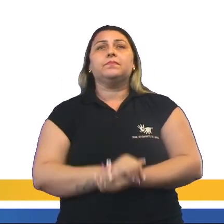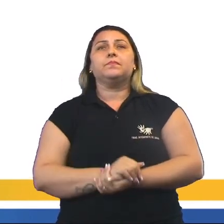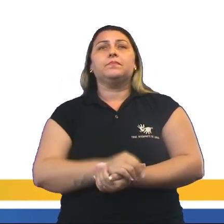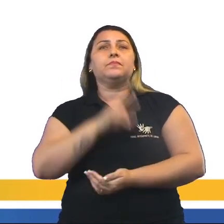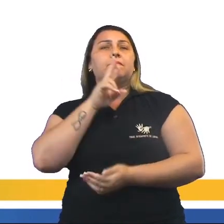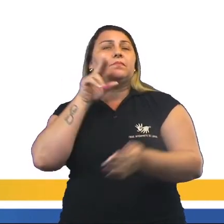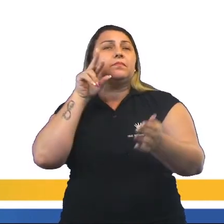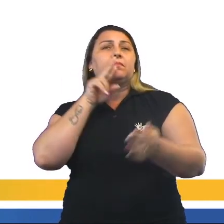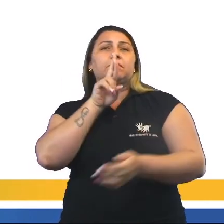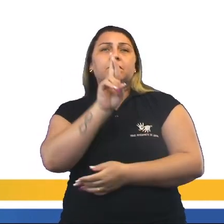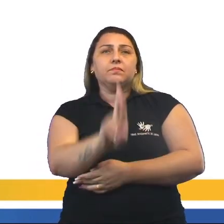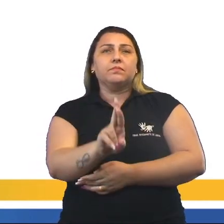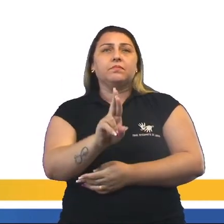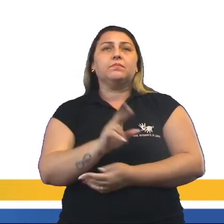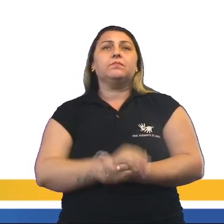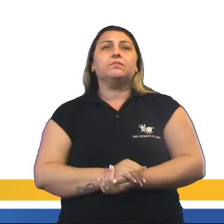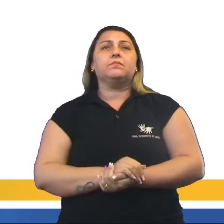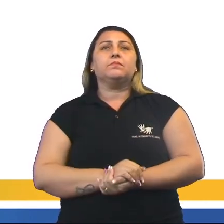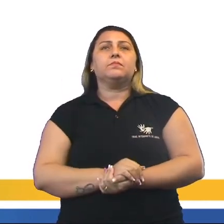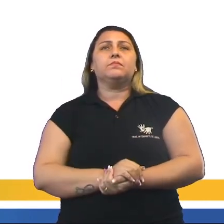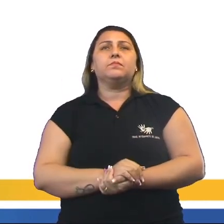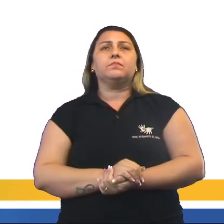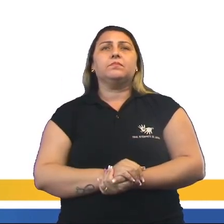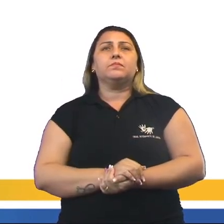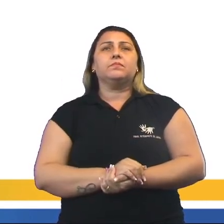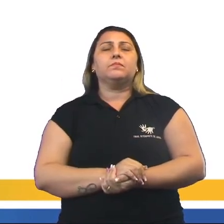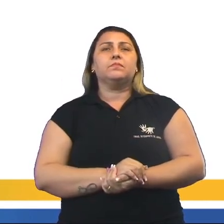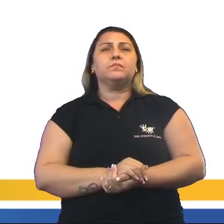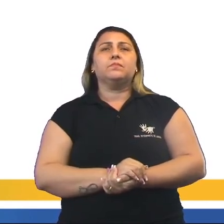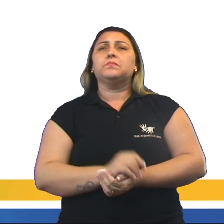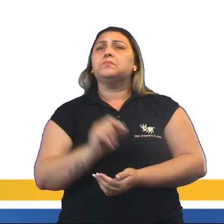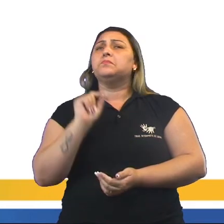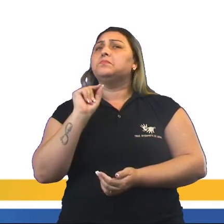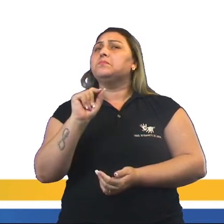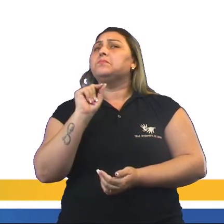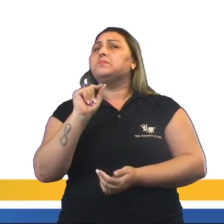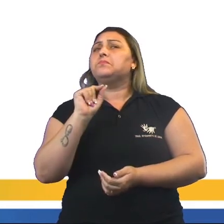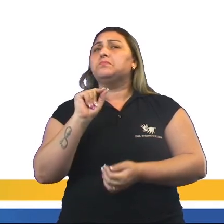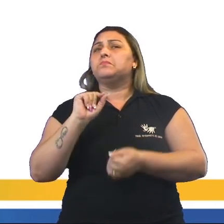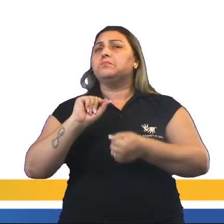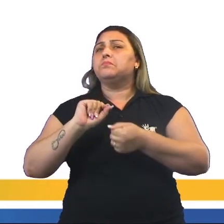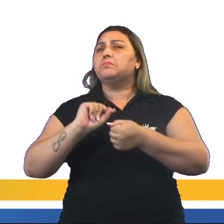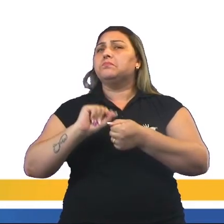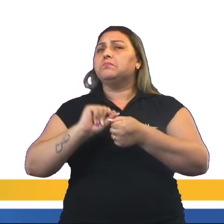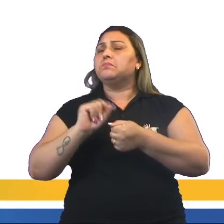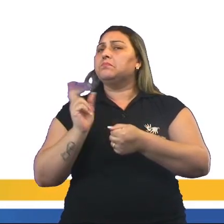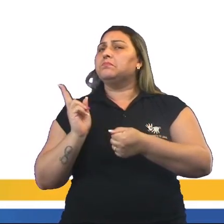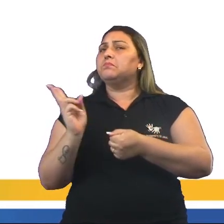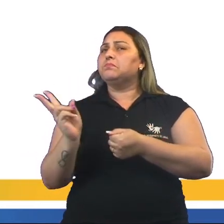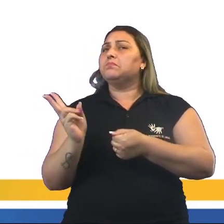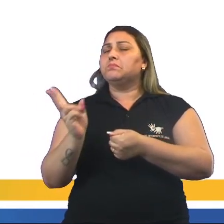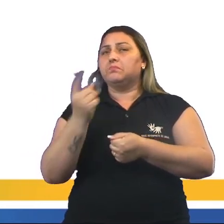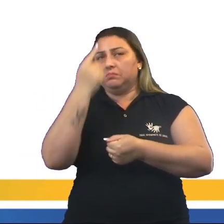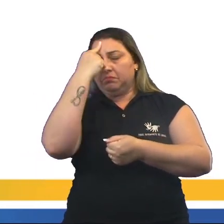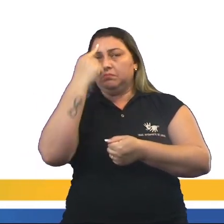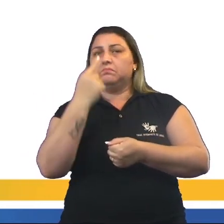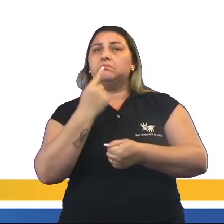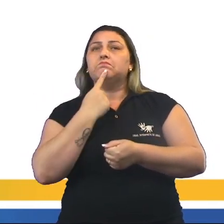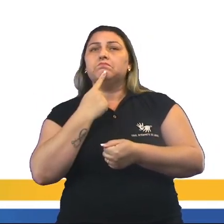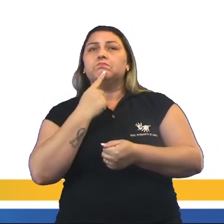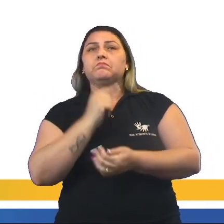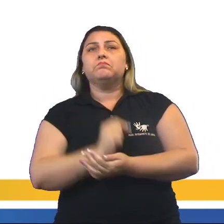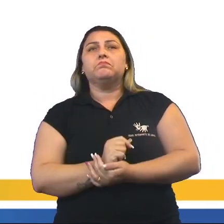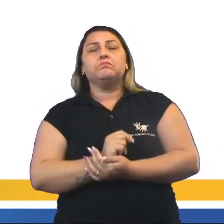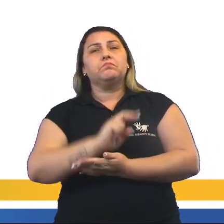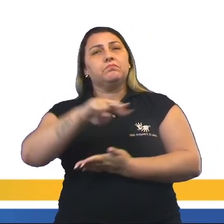então. Responda. What are they doing? O que eles estão fazendo? Bom, então pela imagem nós observamos